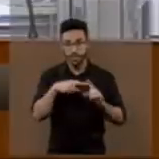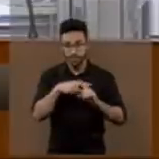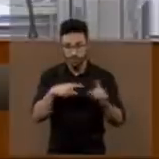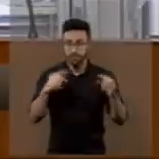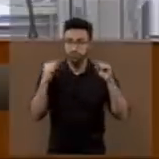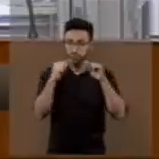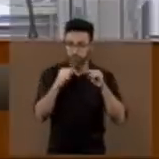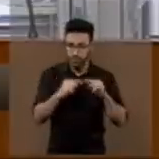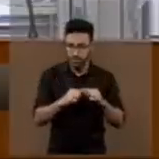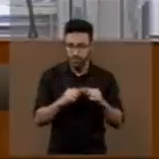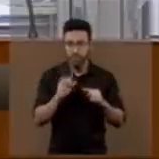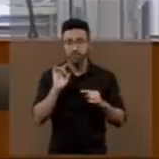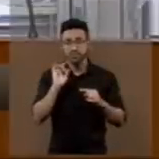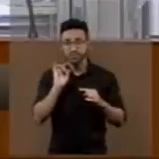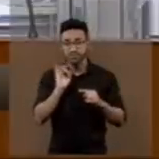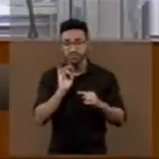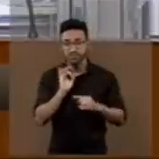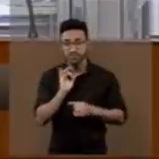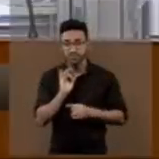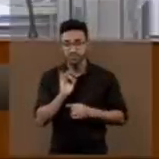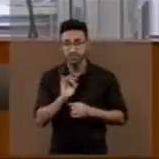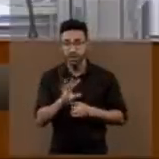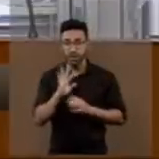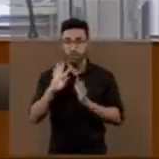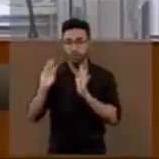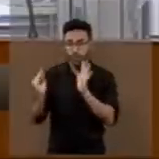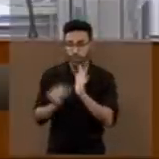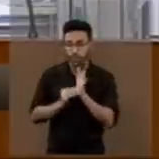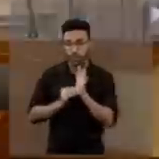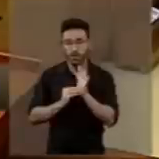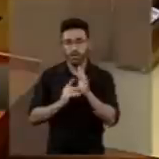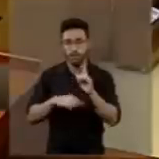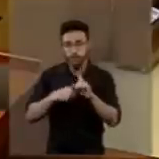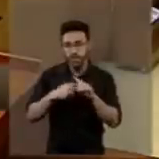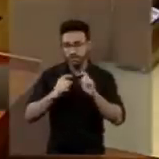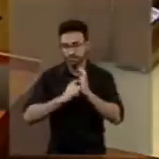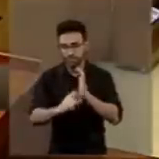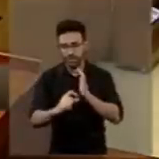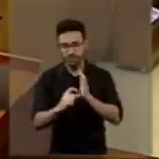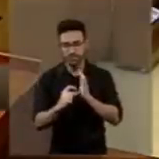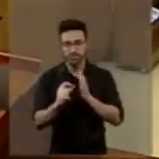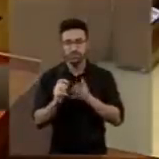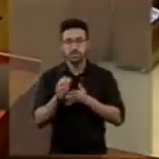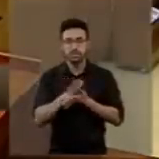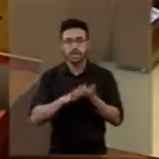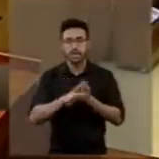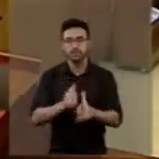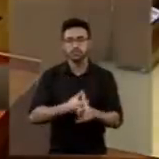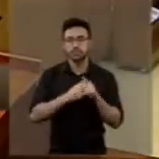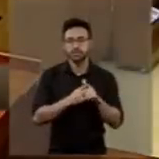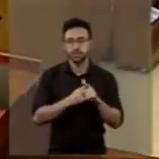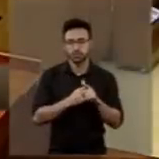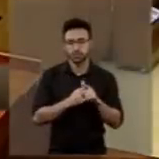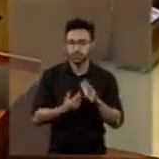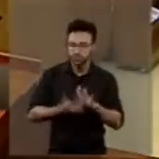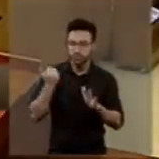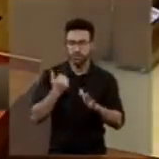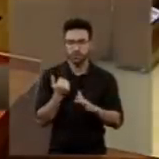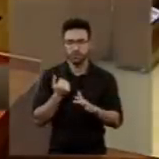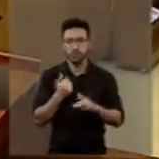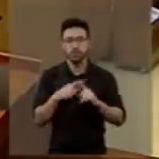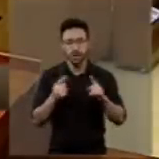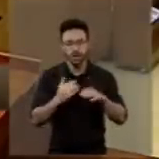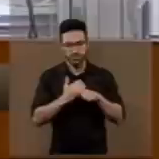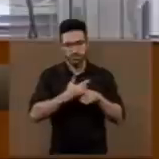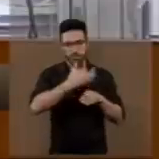procedente apenas excluir... essa expressão sem efeito suspensivo. Mas por considerar válida as